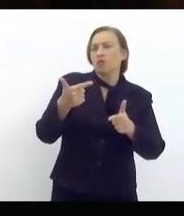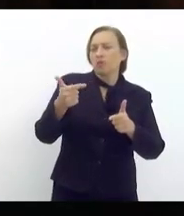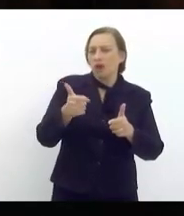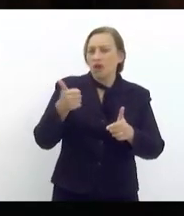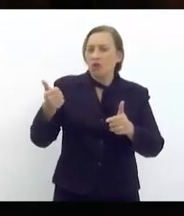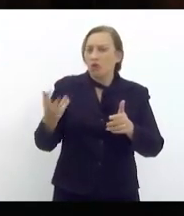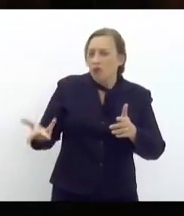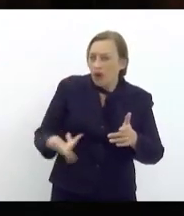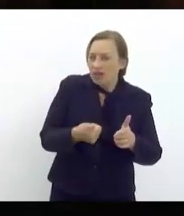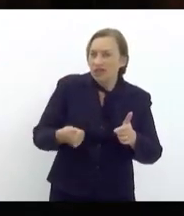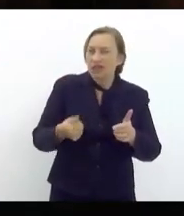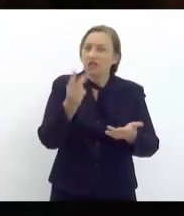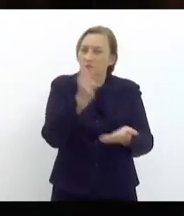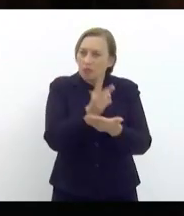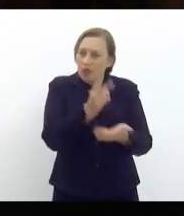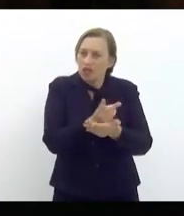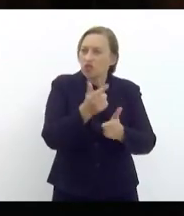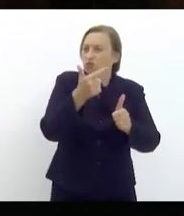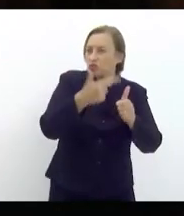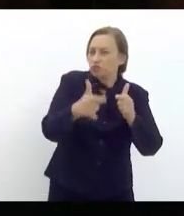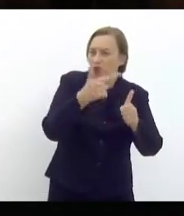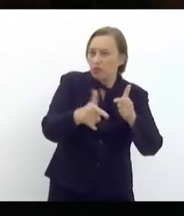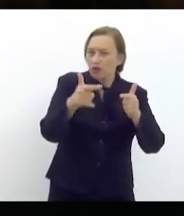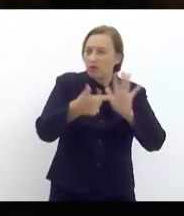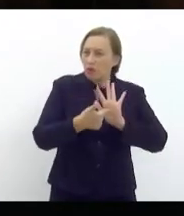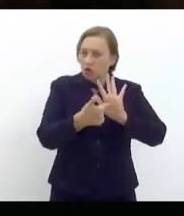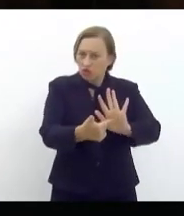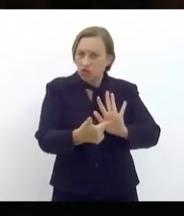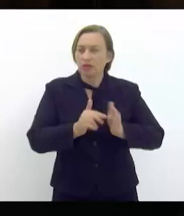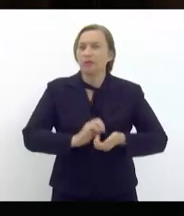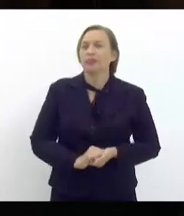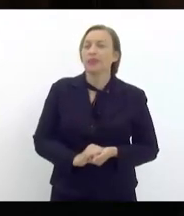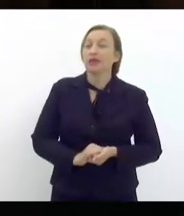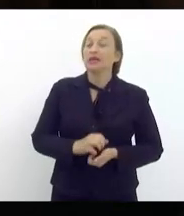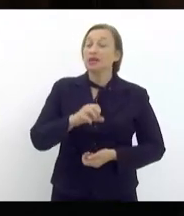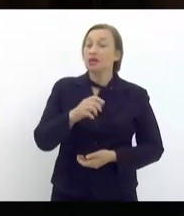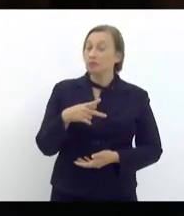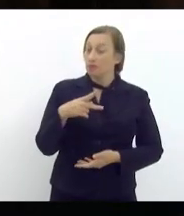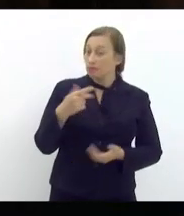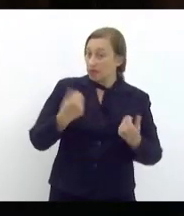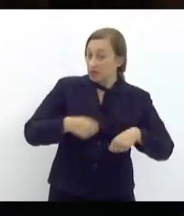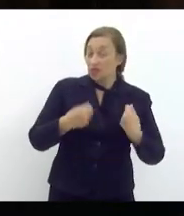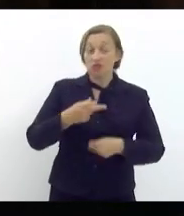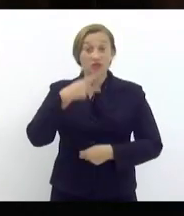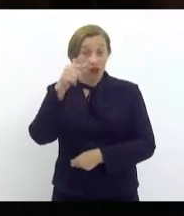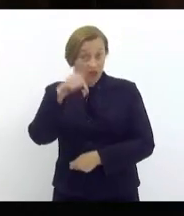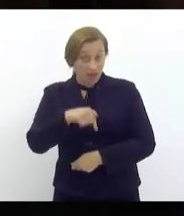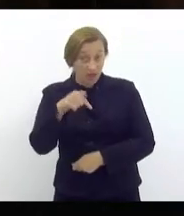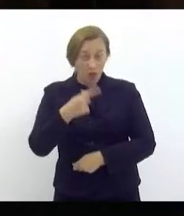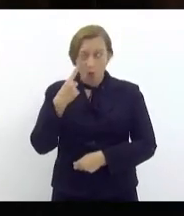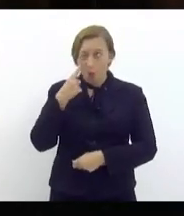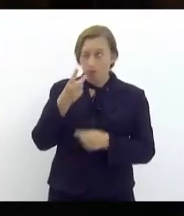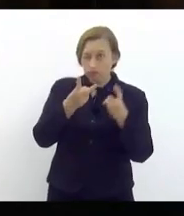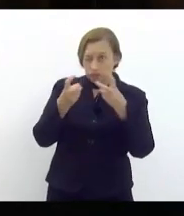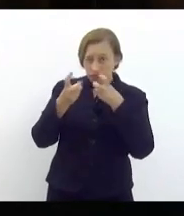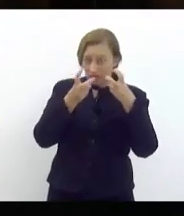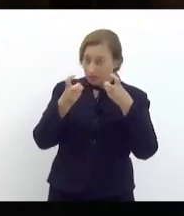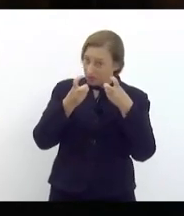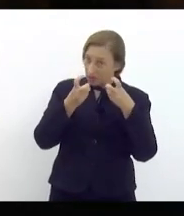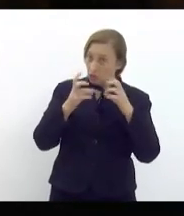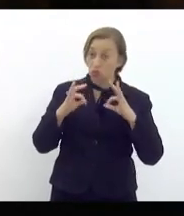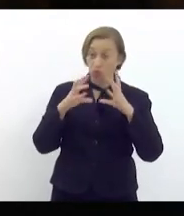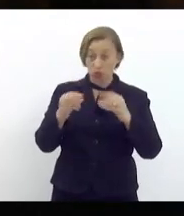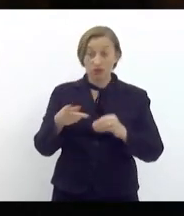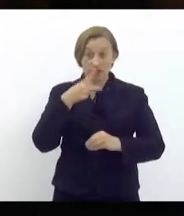Orçamentárias ora apresentado. Preciso dizer aqui que vi com muita alegria